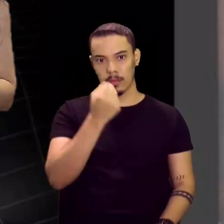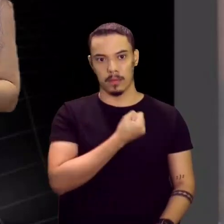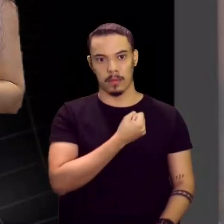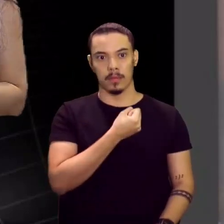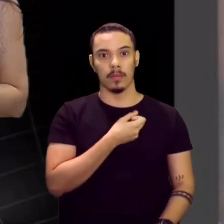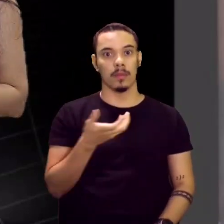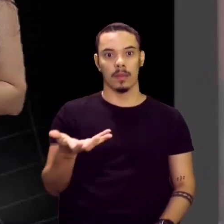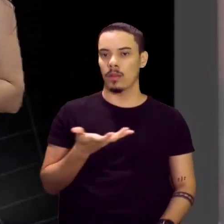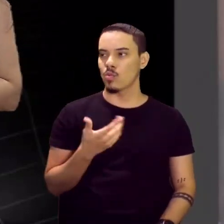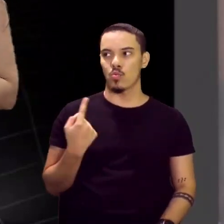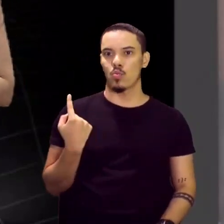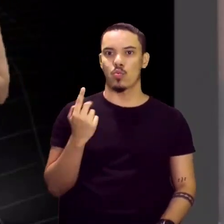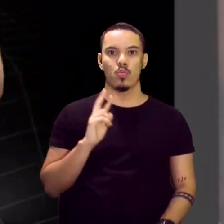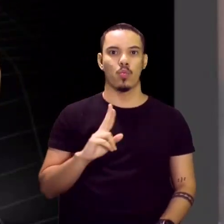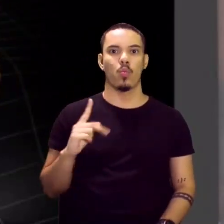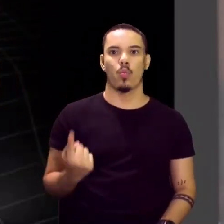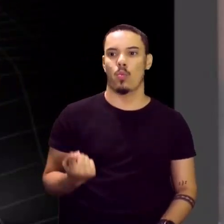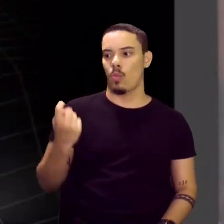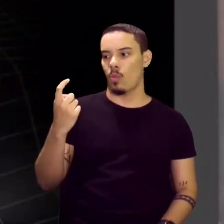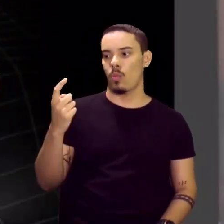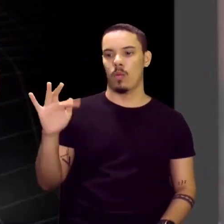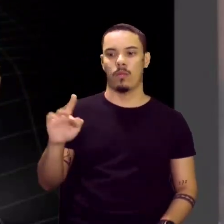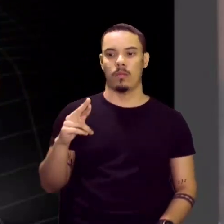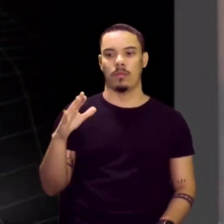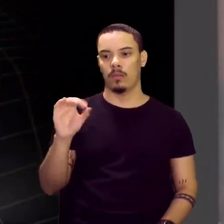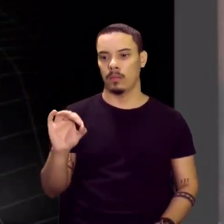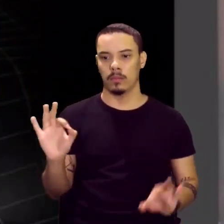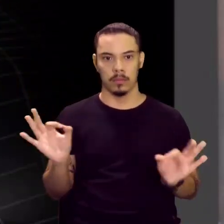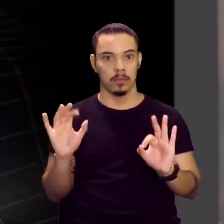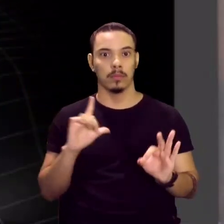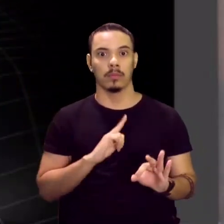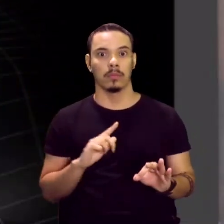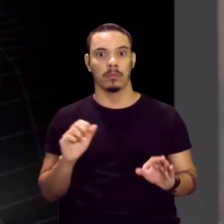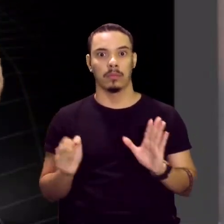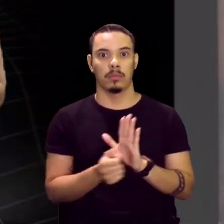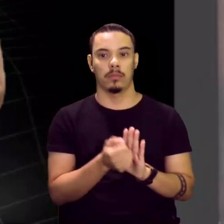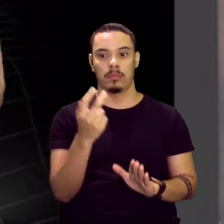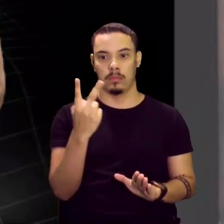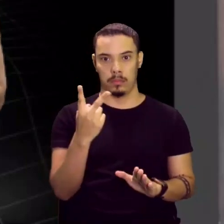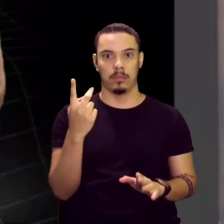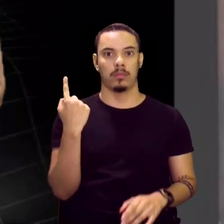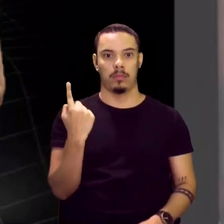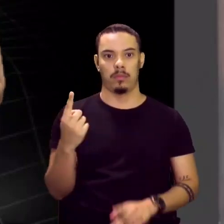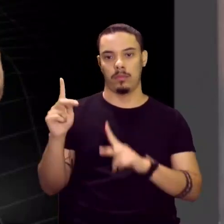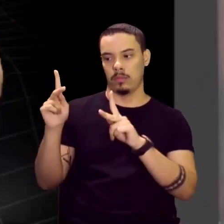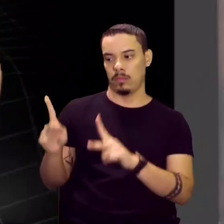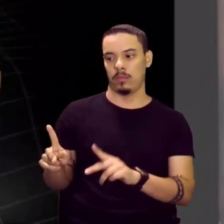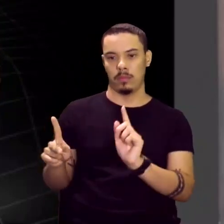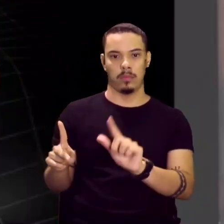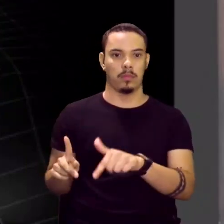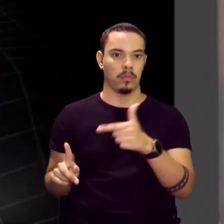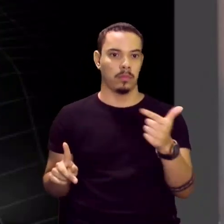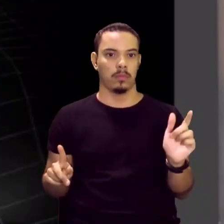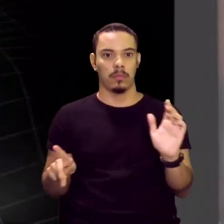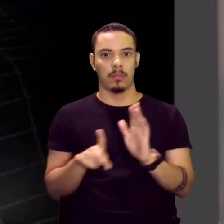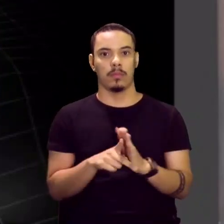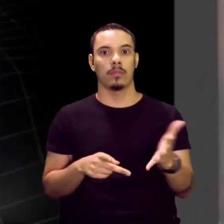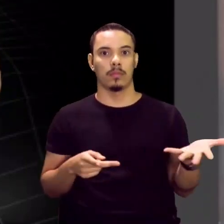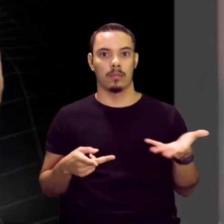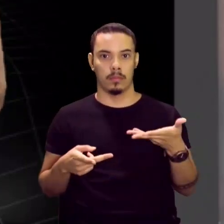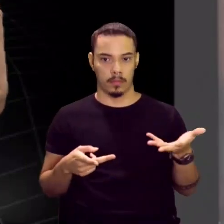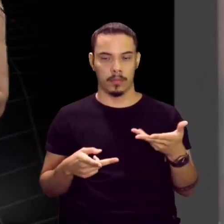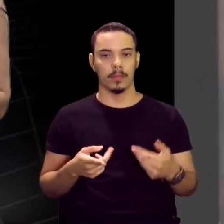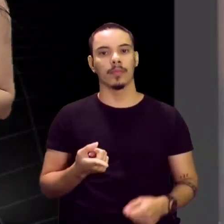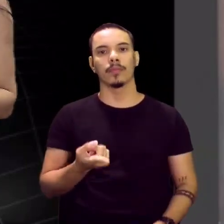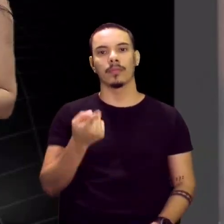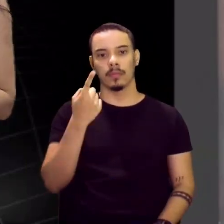agora não tem mais só uma função horária como tinha no movimento uniforme, nós temos duas. Isso. Uma para as posições e outra para a velocidade.